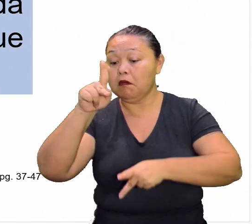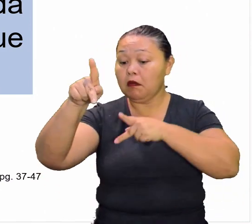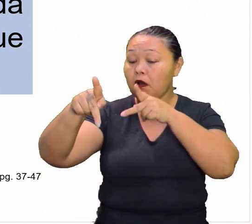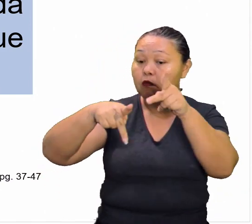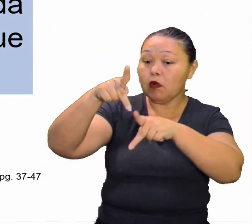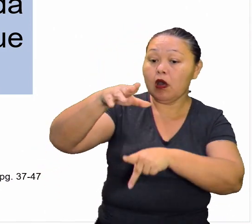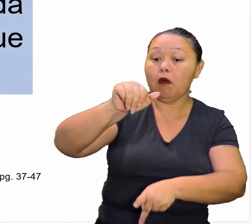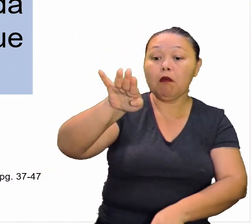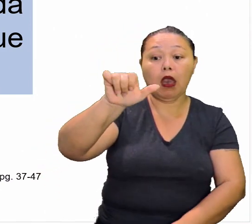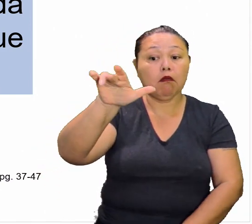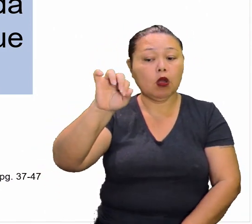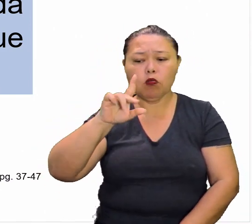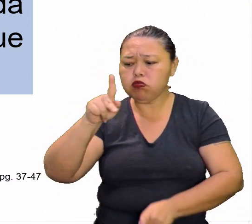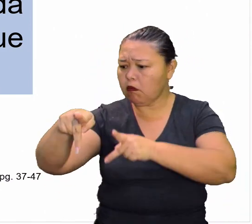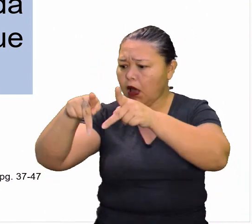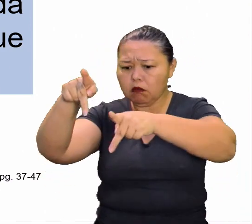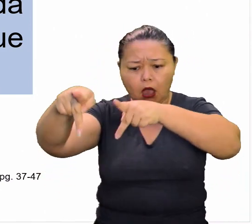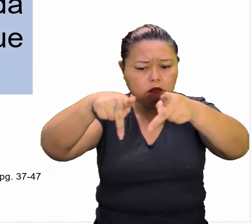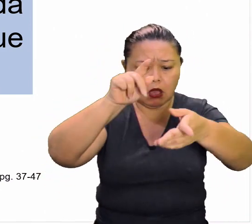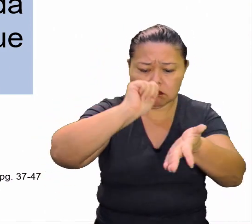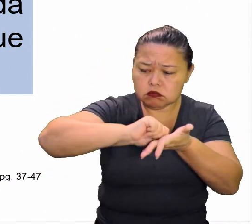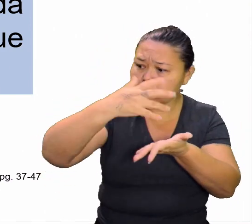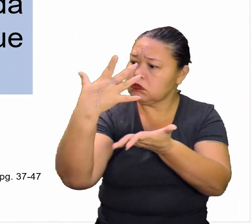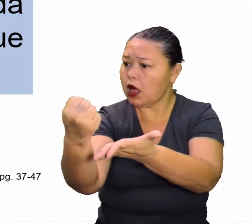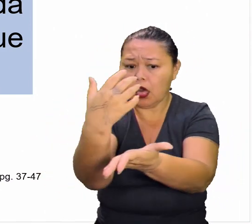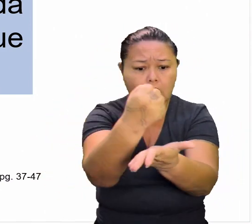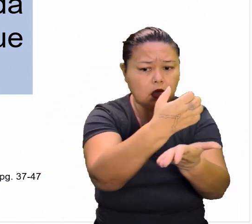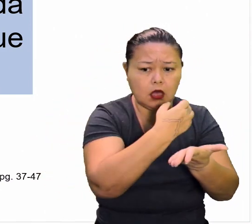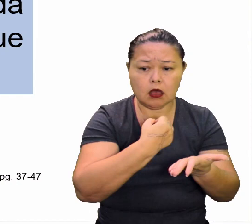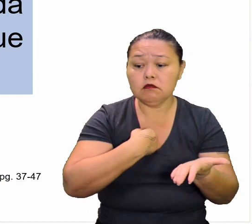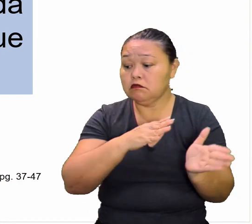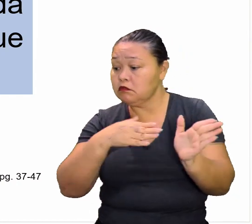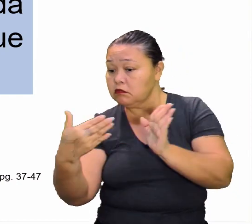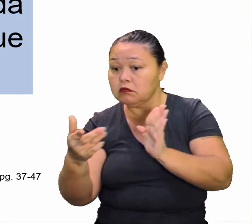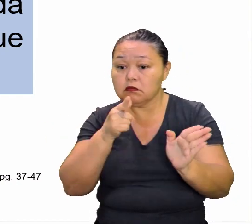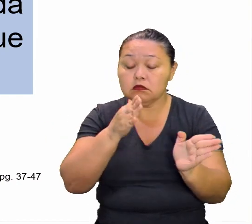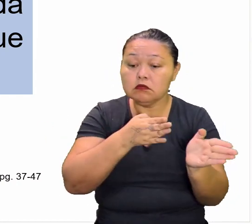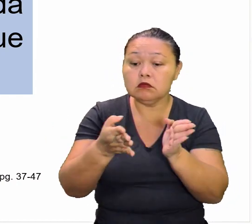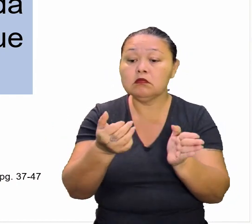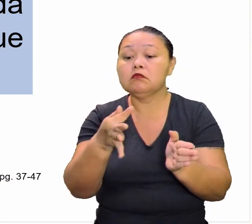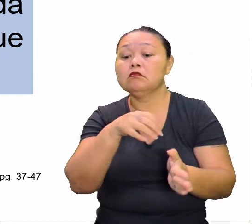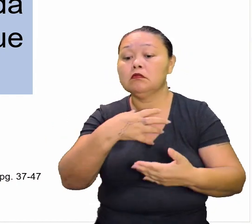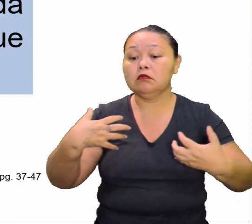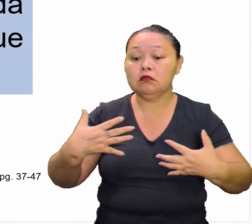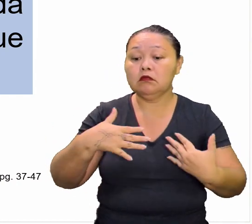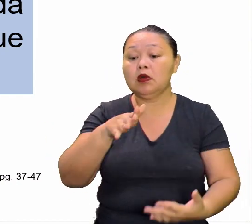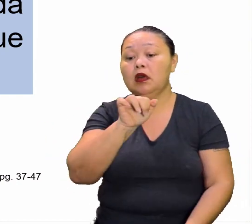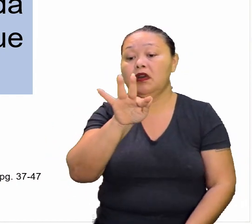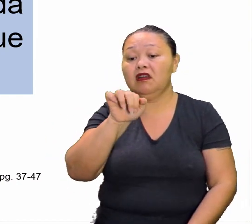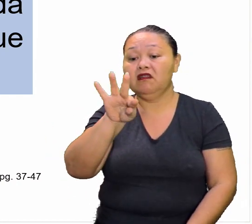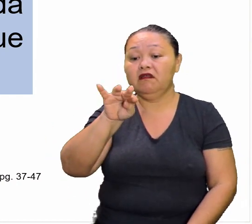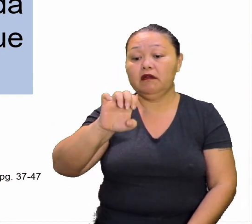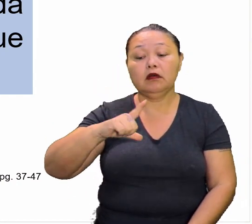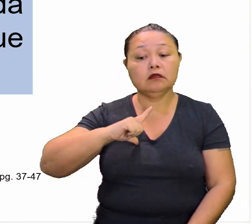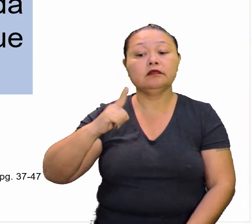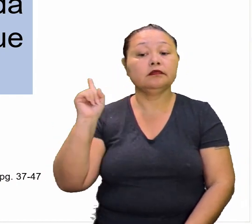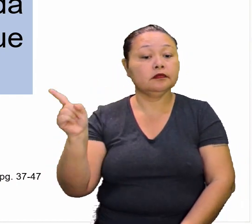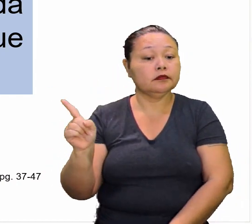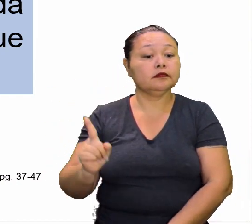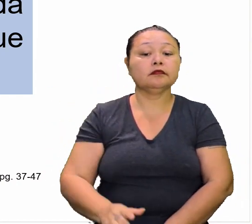babilônios, enfim, por todos os povos que viviam entre o rio Tigre e Eufrates,